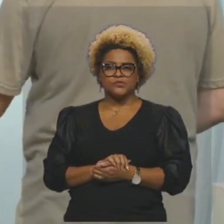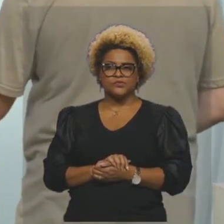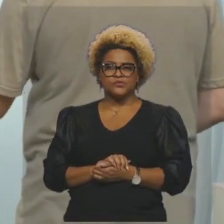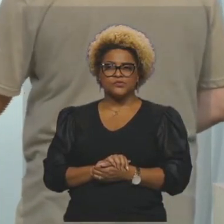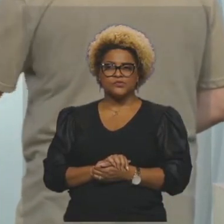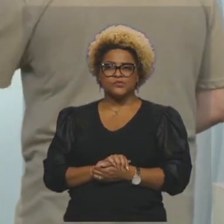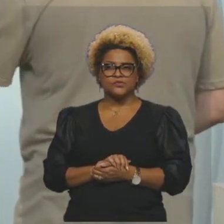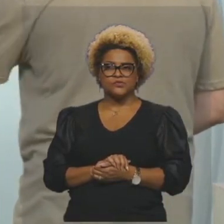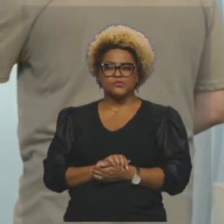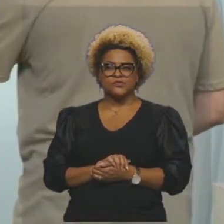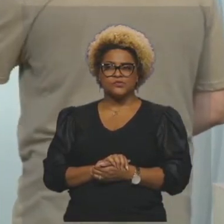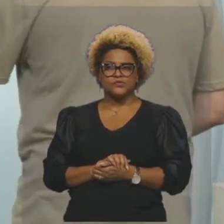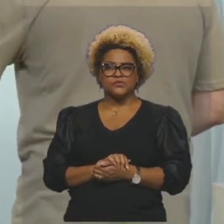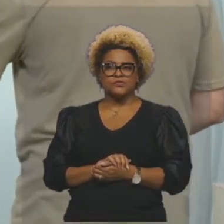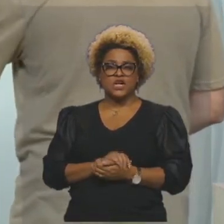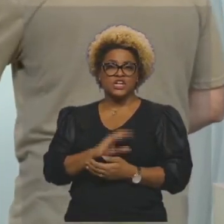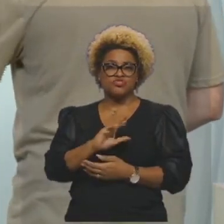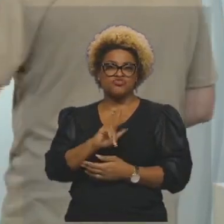Nossa chave S está aqui.